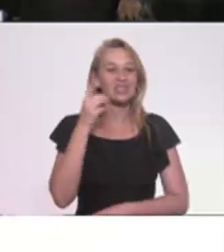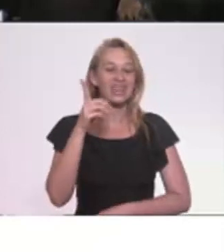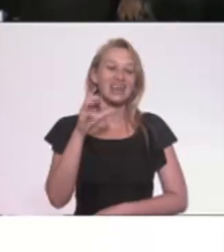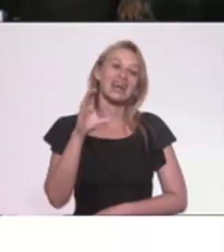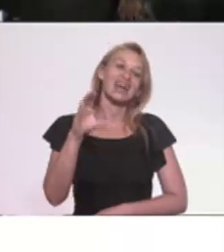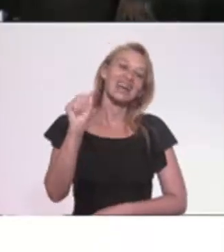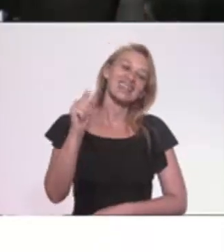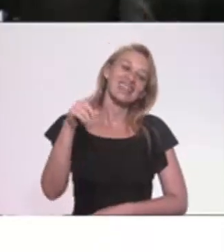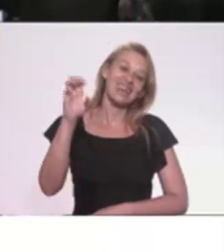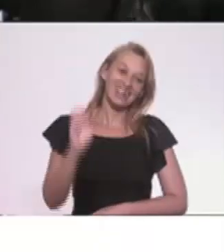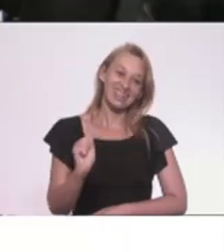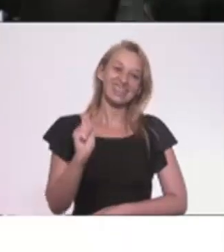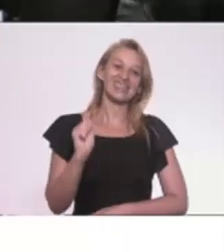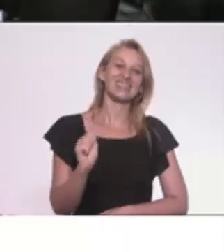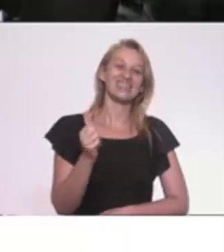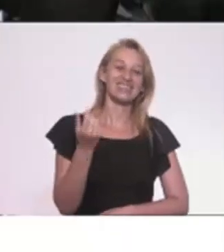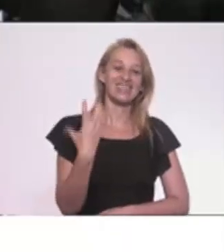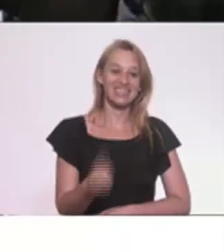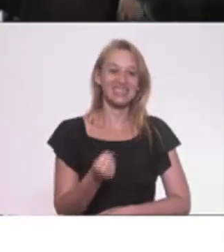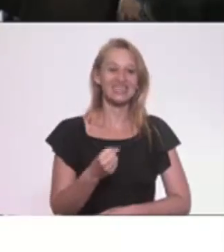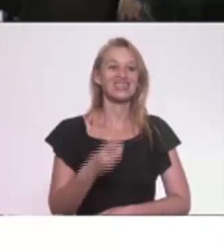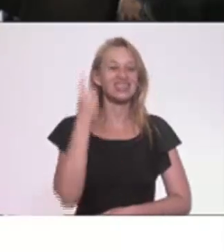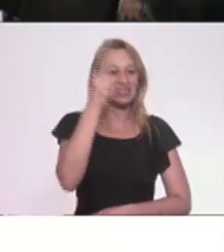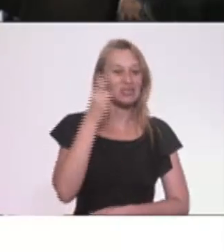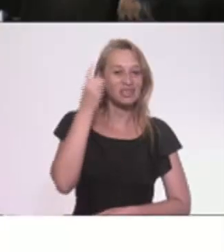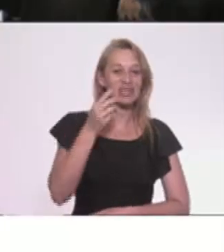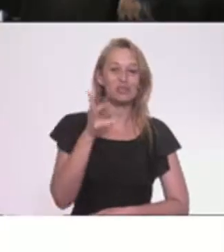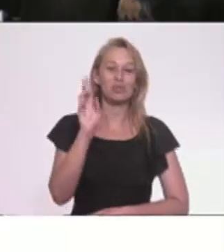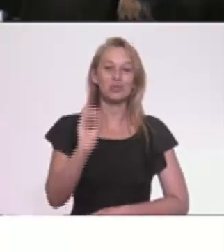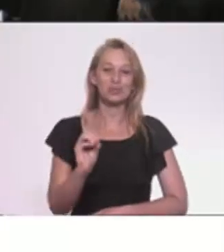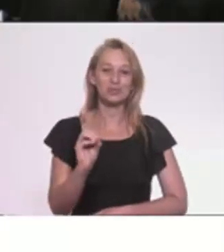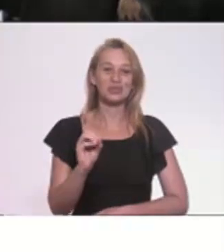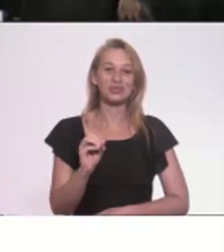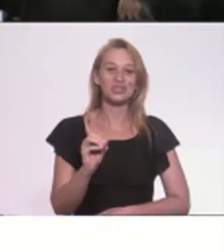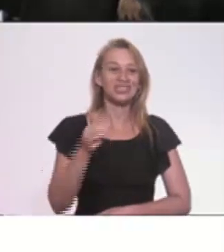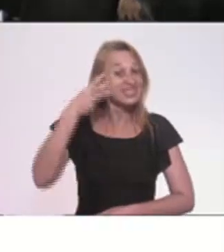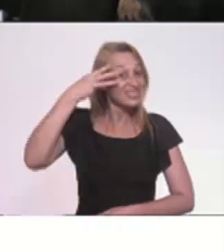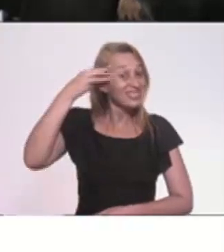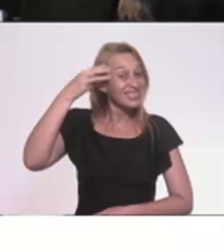Canella. Favorável. Como voto o deputado Bruno Whitson.